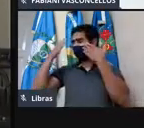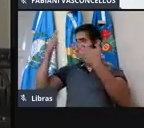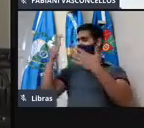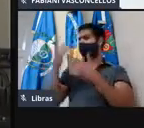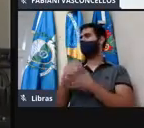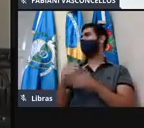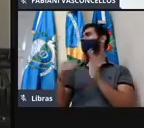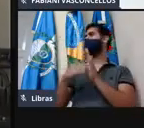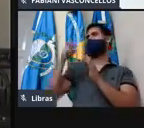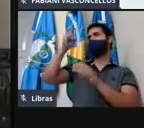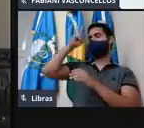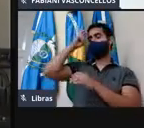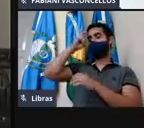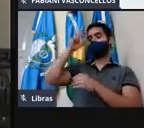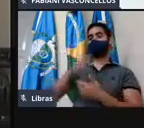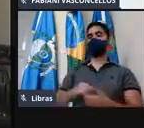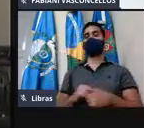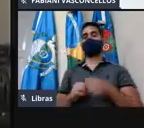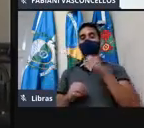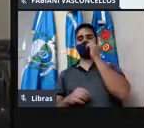obrigado. Até quinta, se Deus quiser.